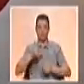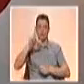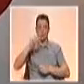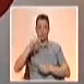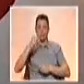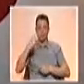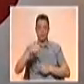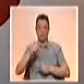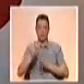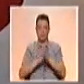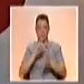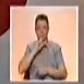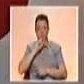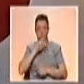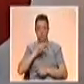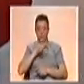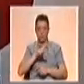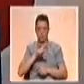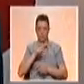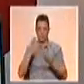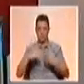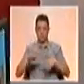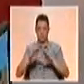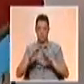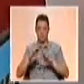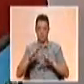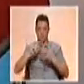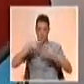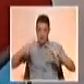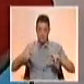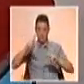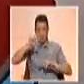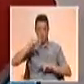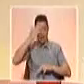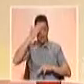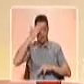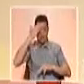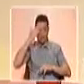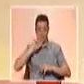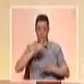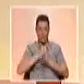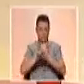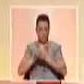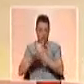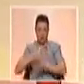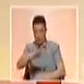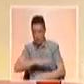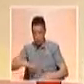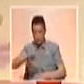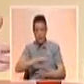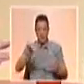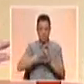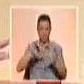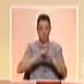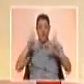Agora é tudo junto. Pode ajudar. Exatamente. E mais? Os municípios, eu acho que é muito importante, porque é localmente a sua participação,